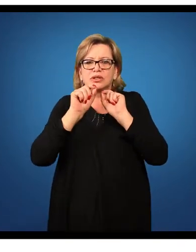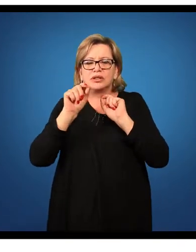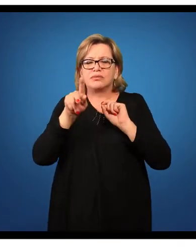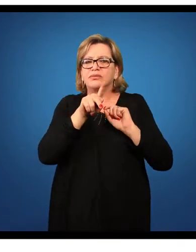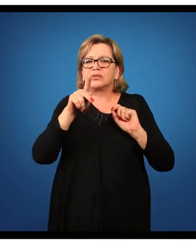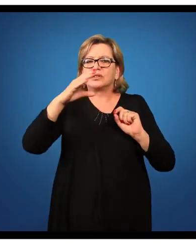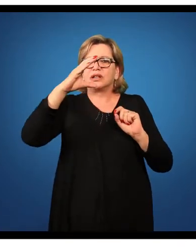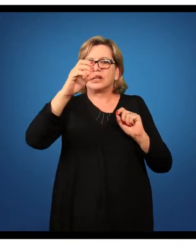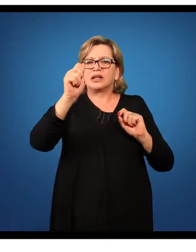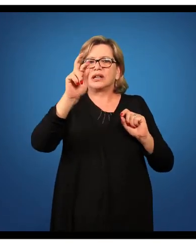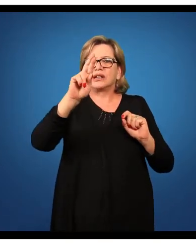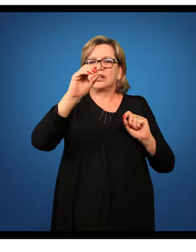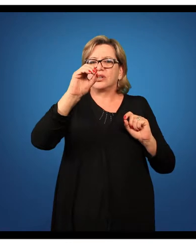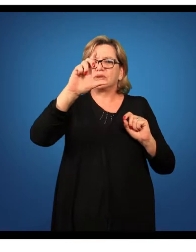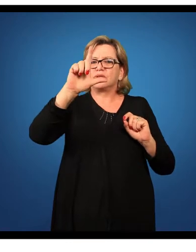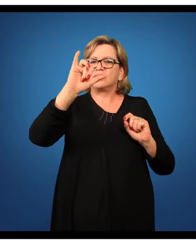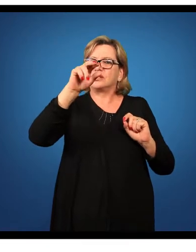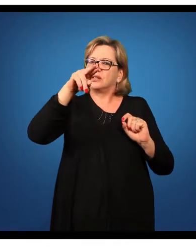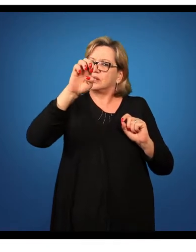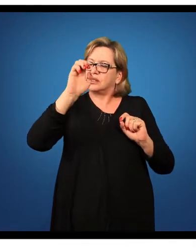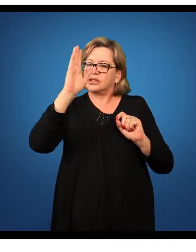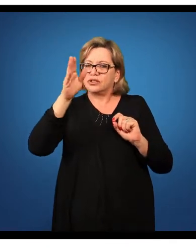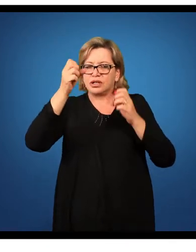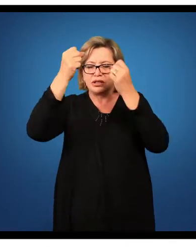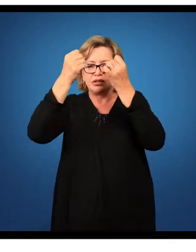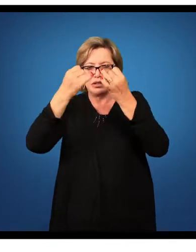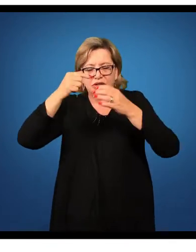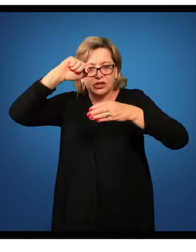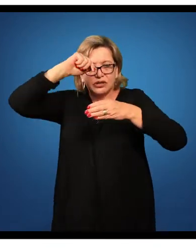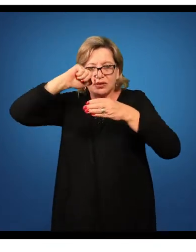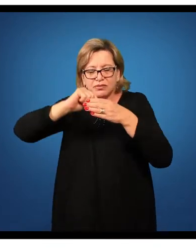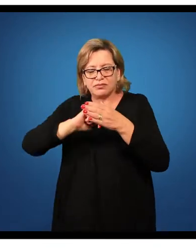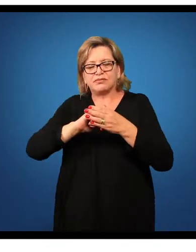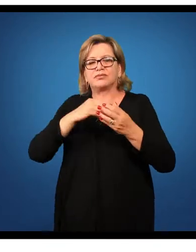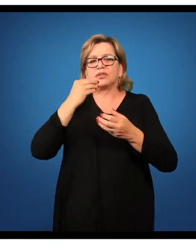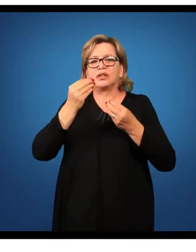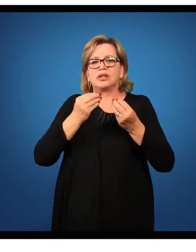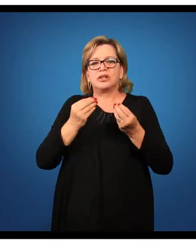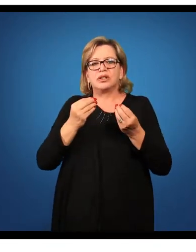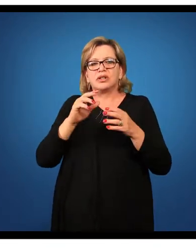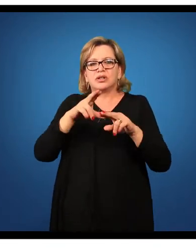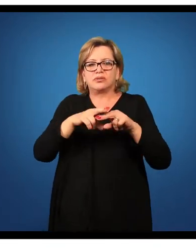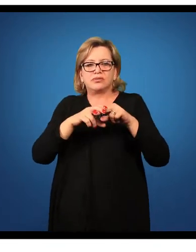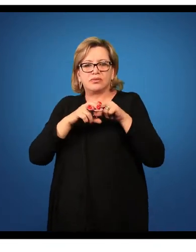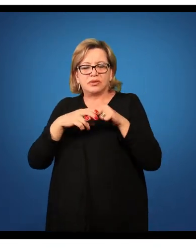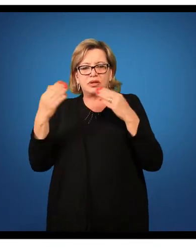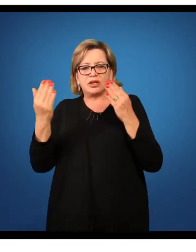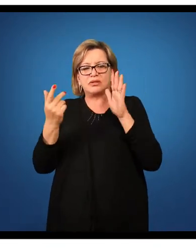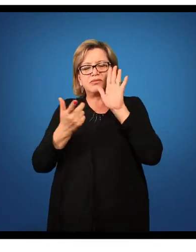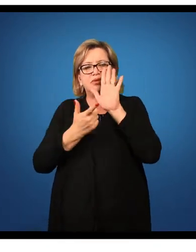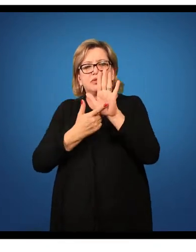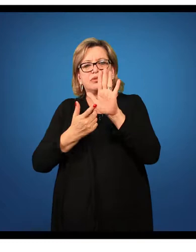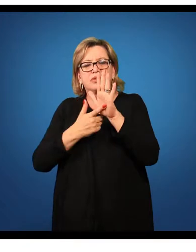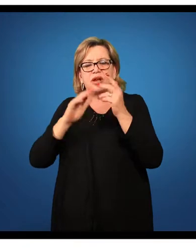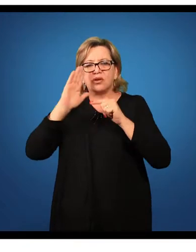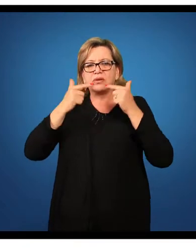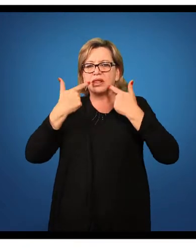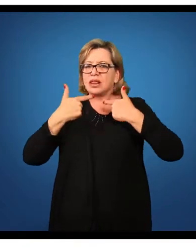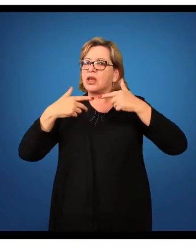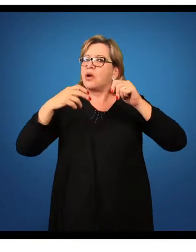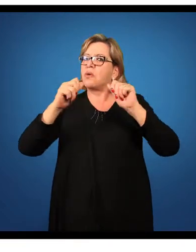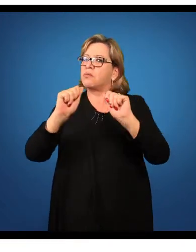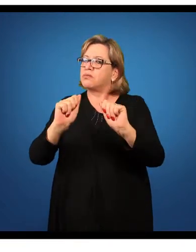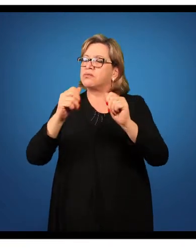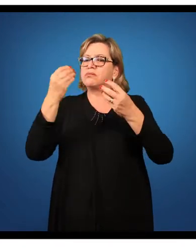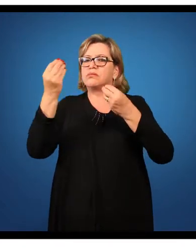caroline pet trabalhou na na disciplina de fundamentos da arte e um é então apresentou com as linguagens né